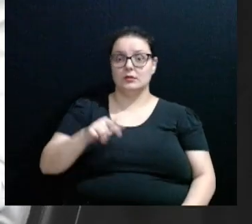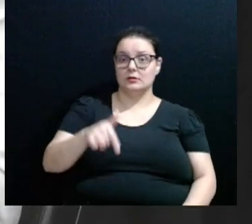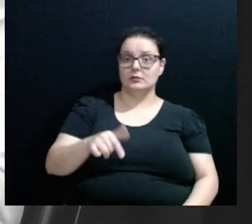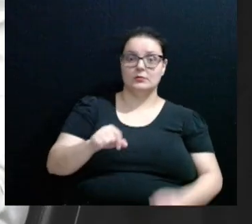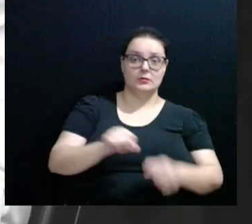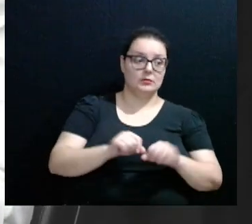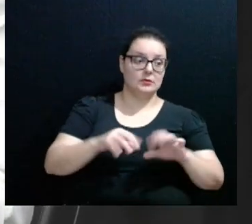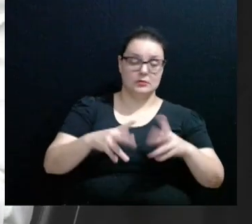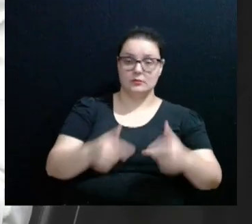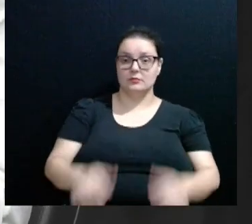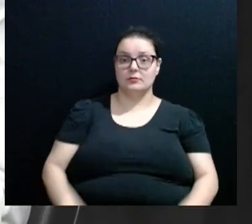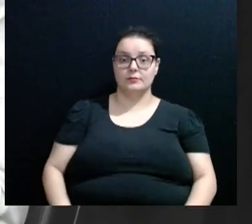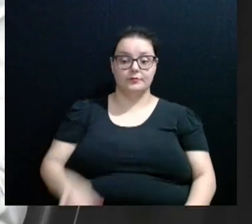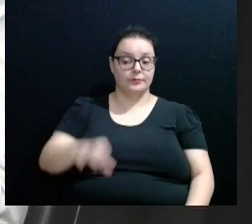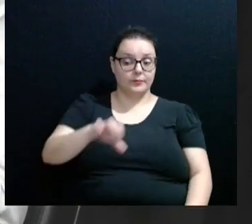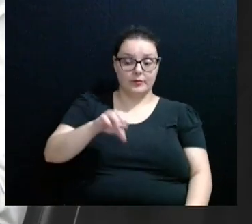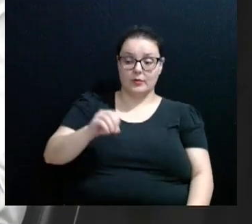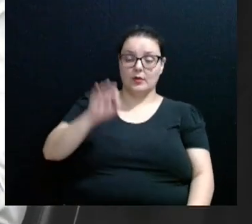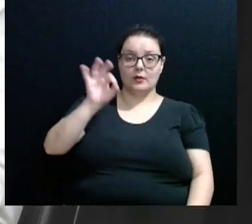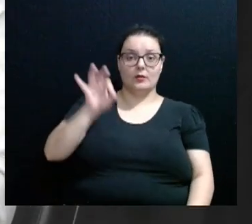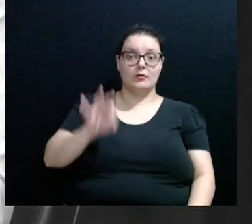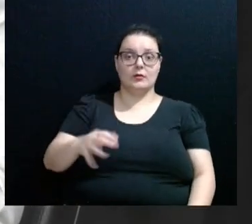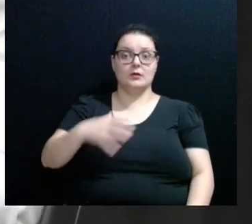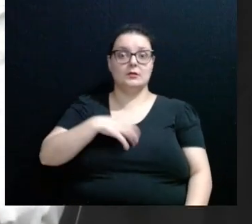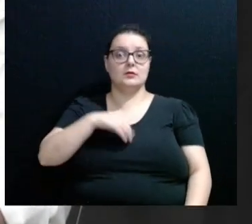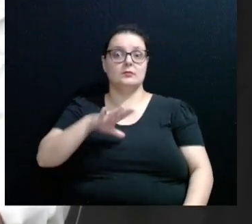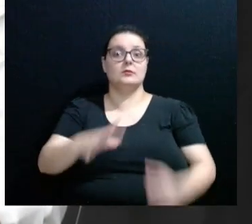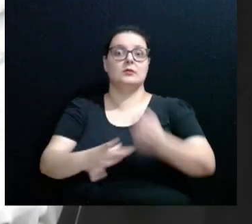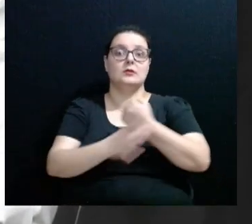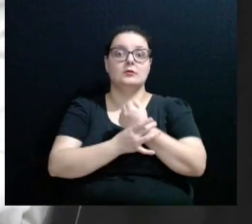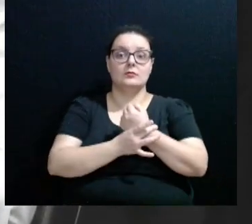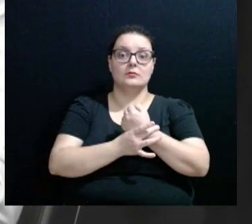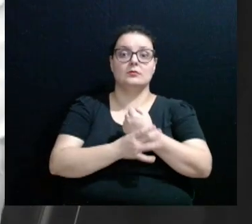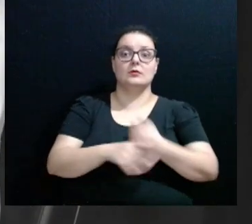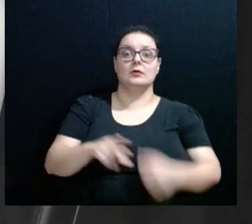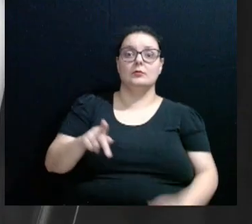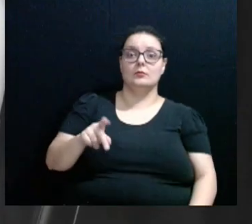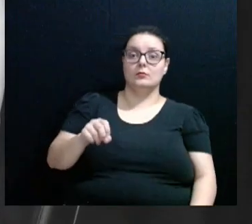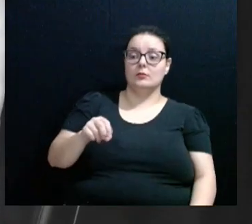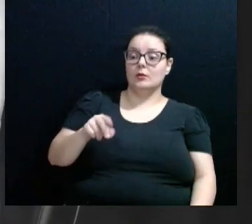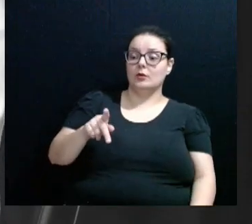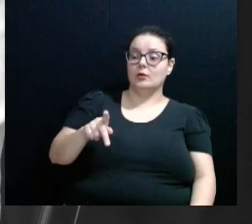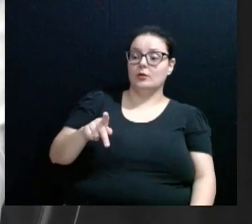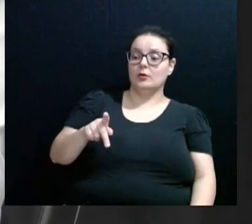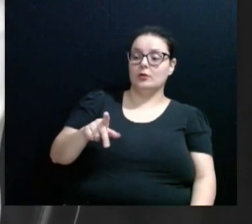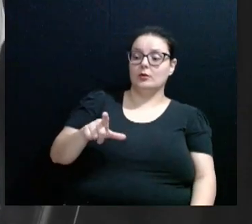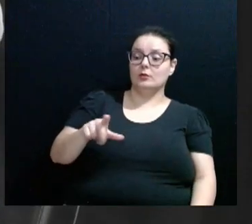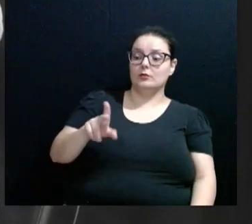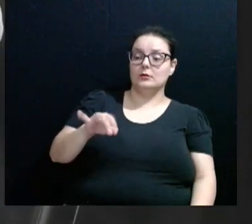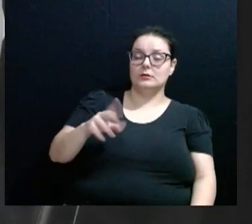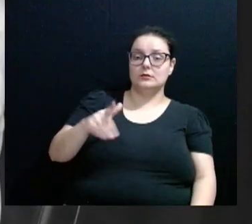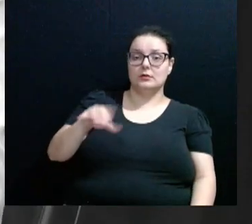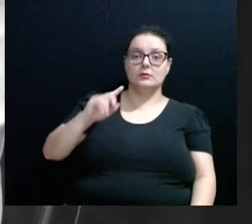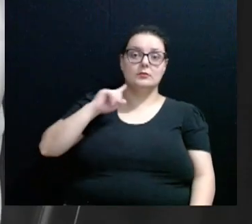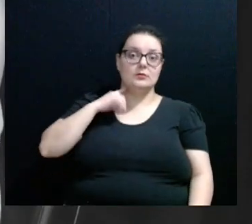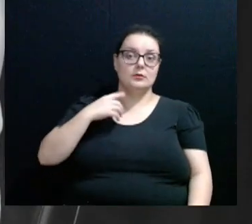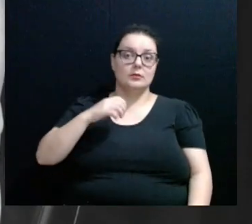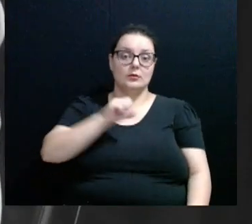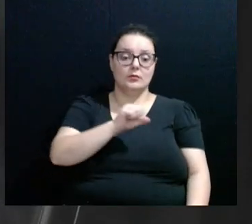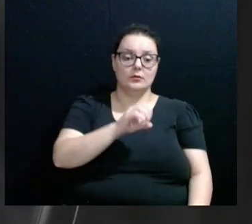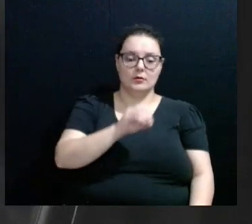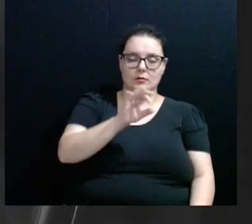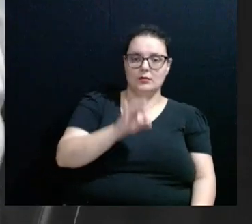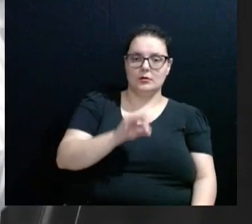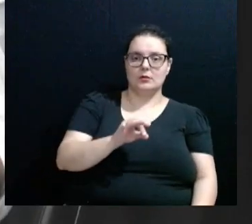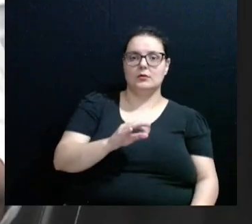tudo, 90% se sente mais seguro. Poluição, a gente teve uma redução de 88% na entrada e saída dos alunos na